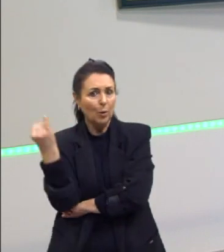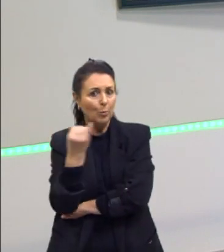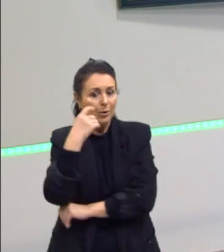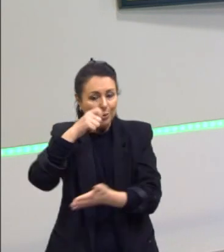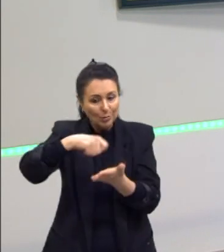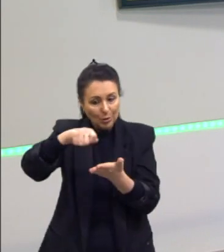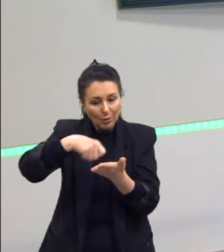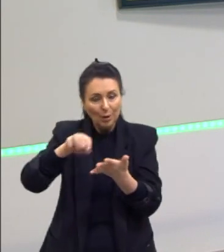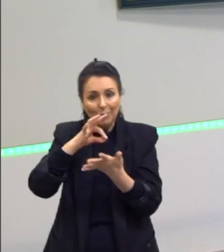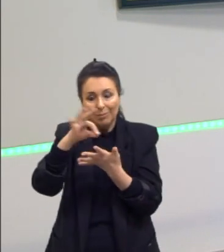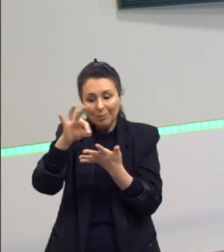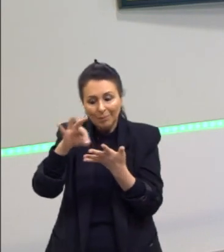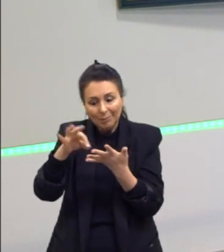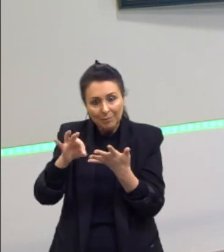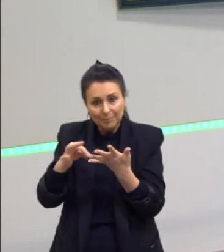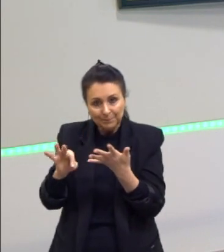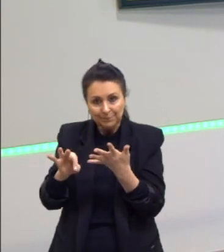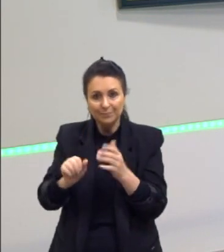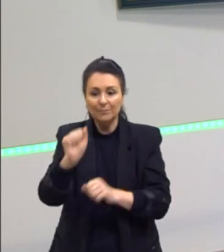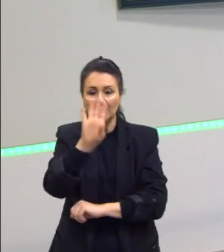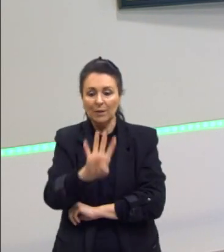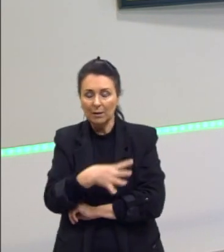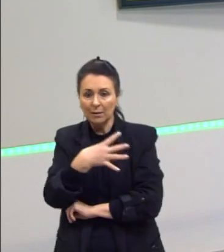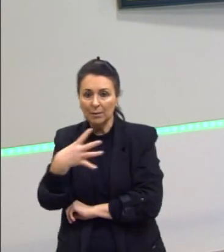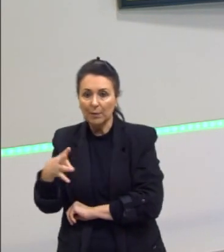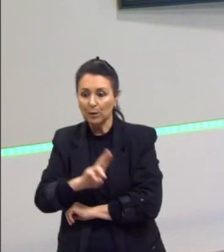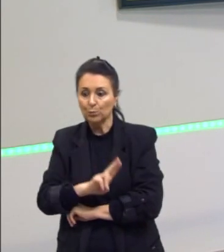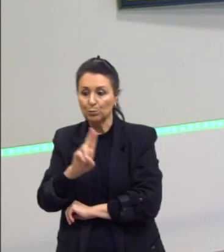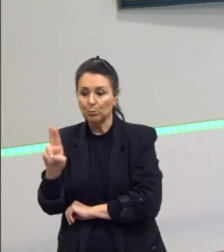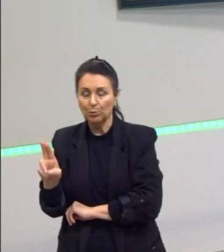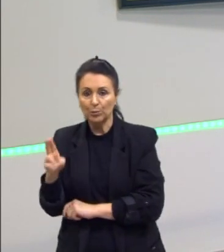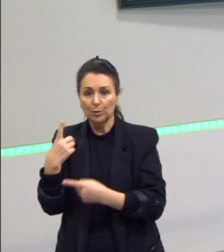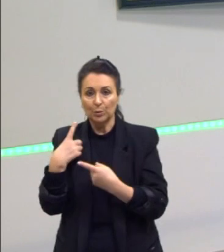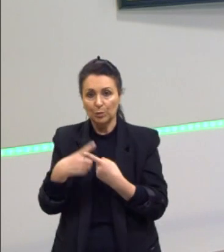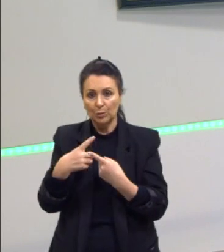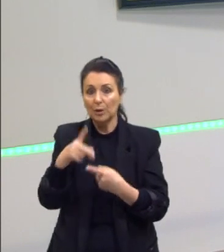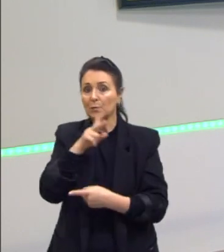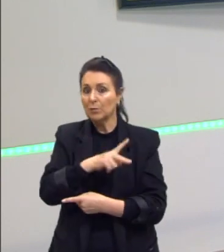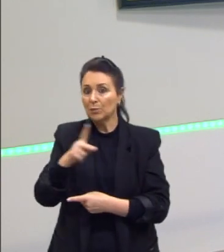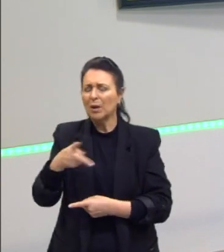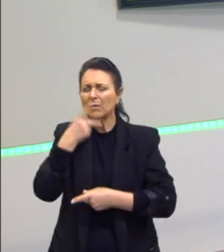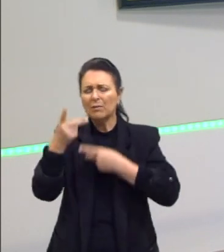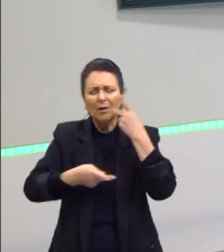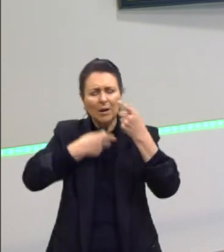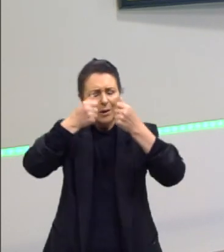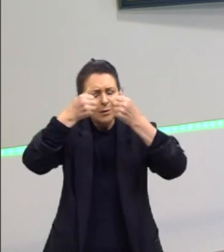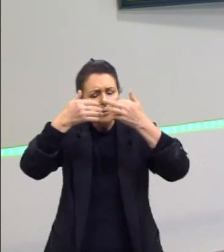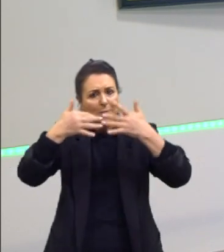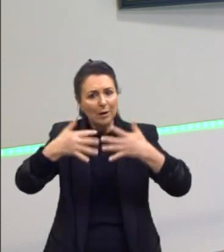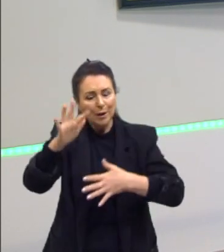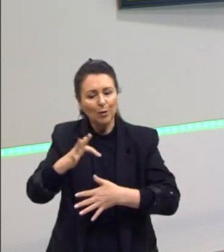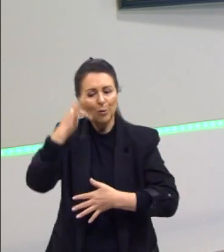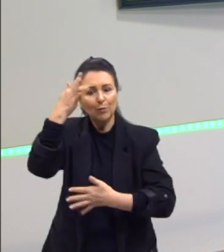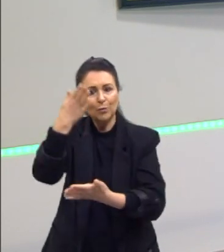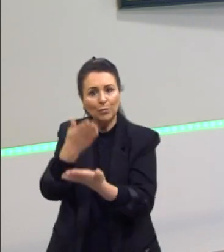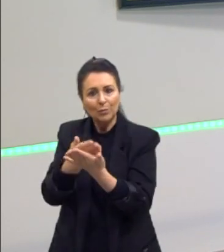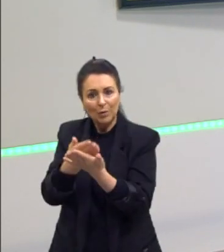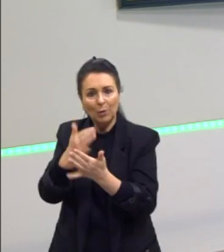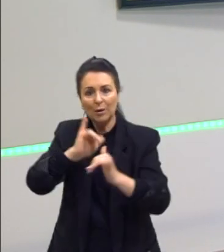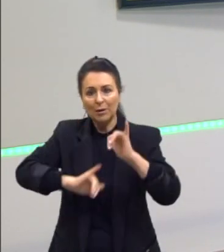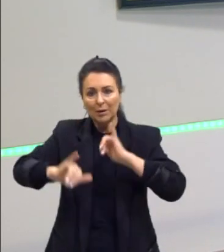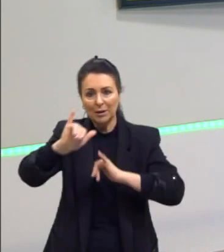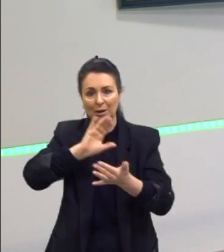gente anotar esses detalhes da tabela da nomenclatura porque eu vou falar muito sobre ela nas próximas aulas de funções